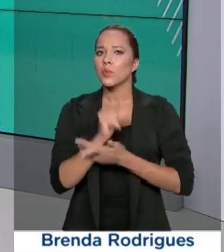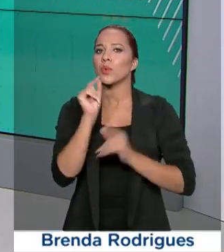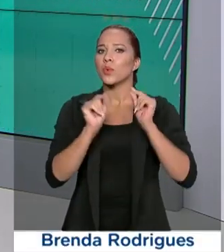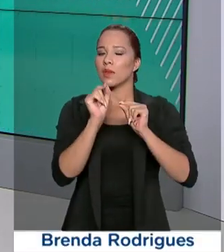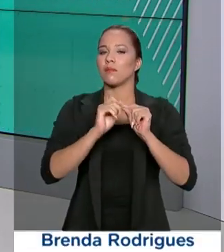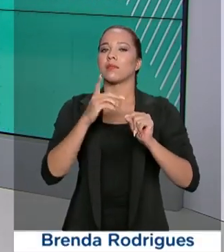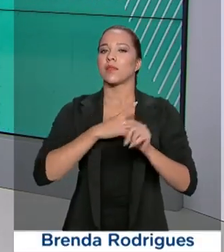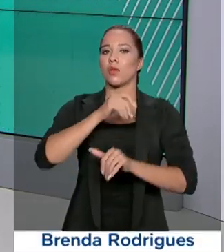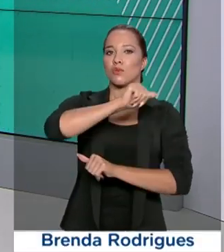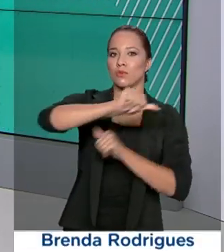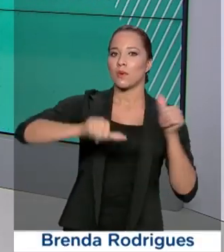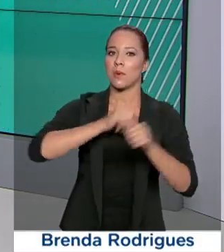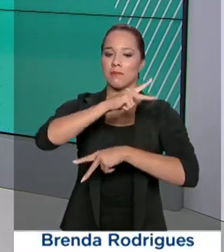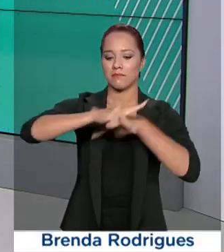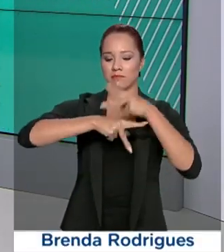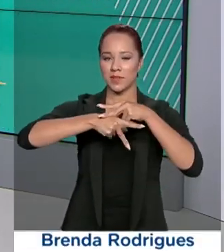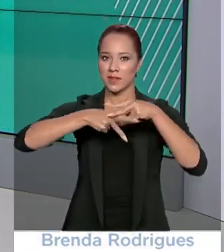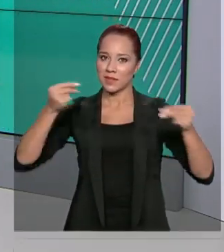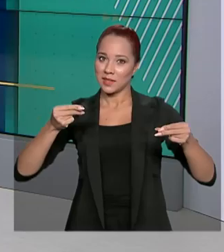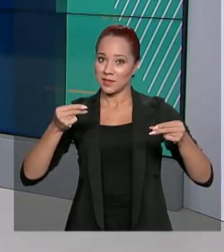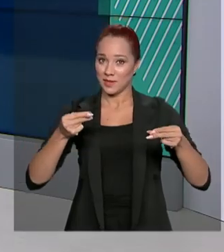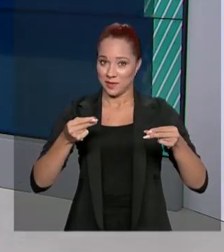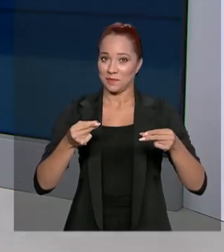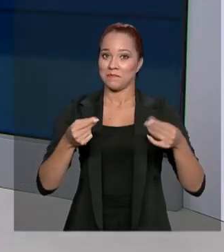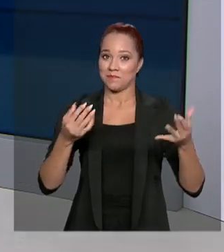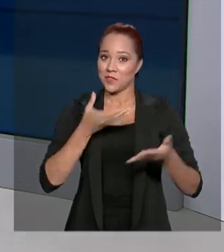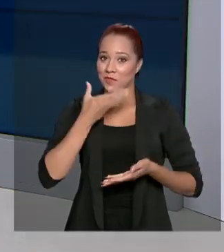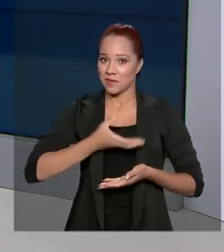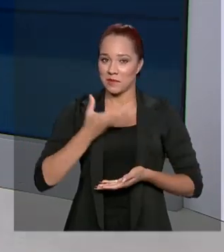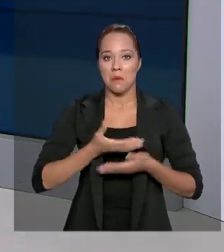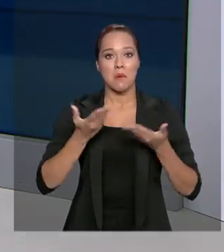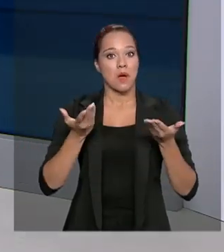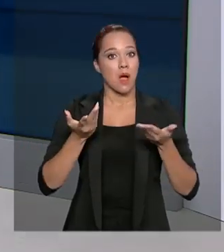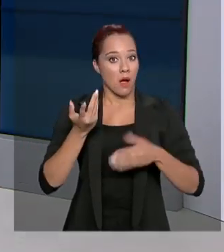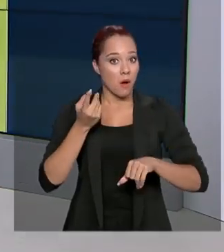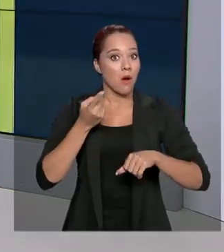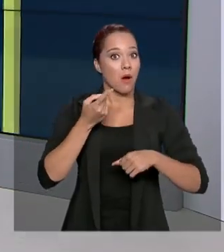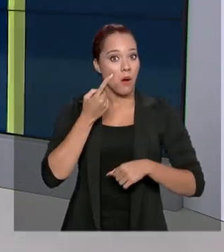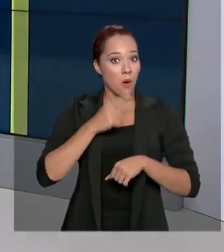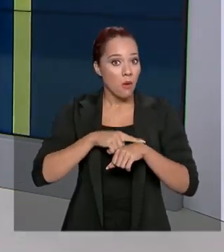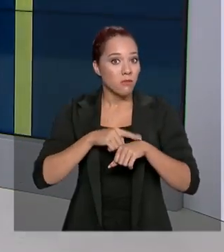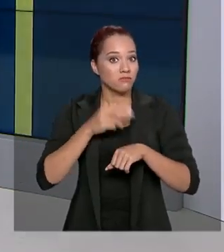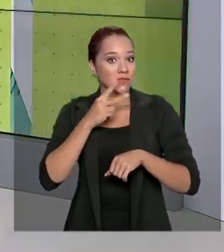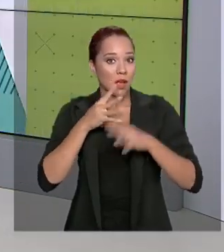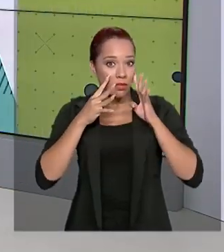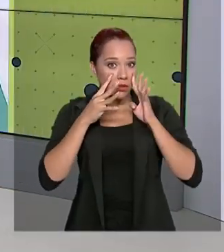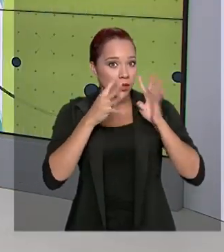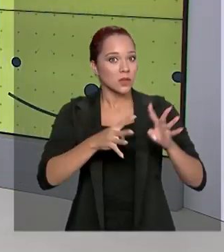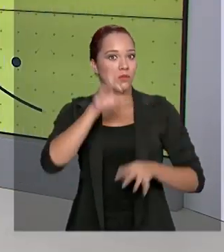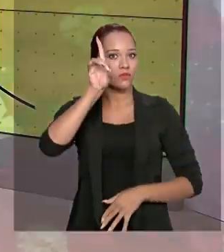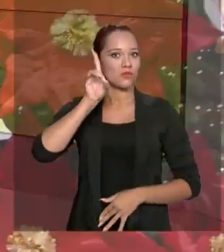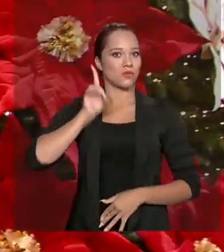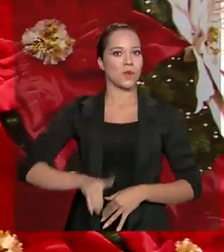temporada de troca dos presentes de Natal. É hora de ficar atento aos direitos do consumidor.